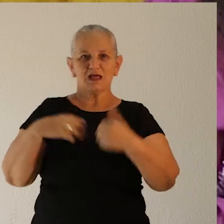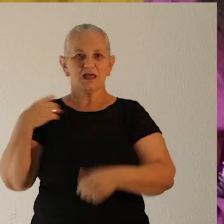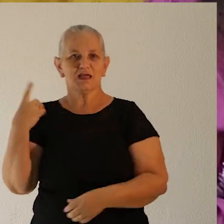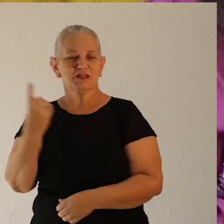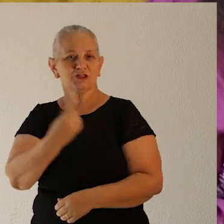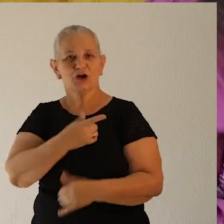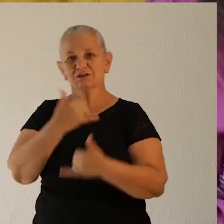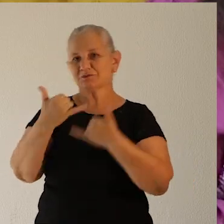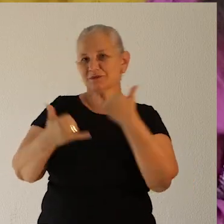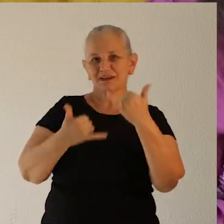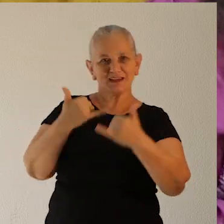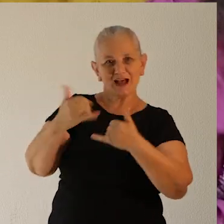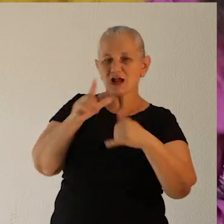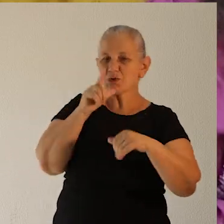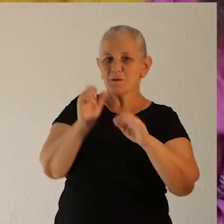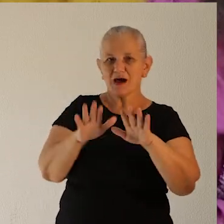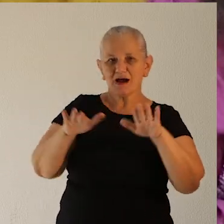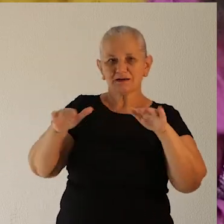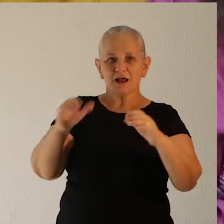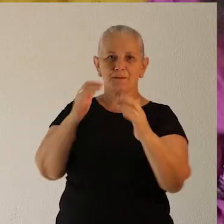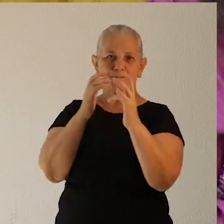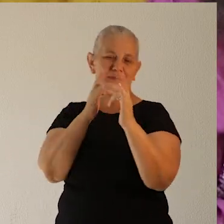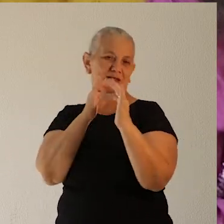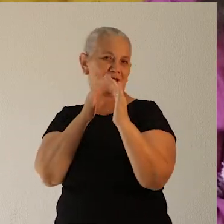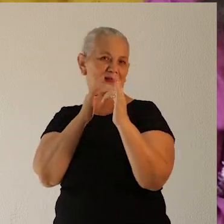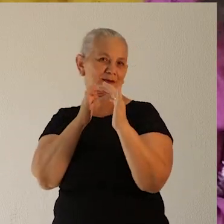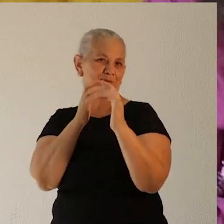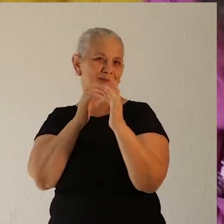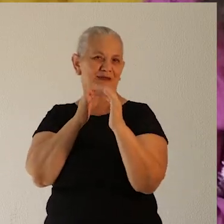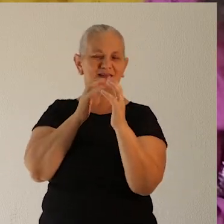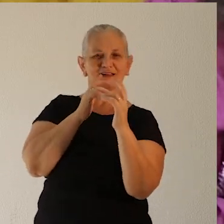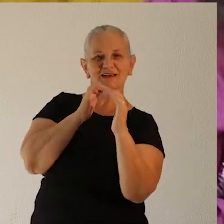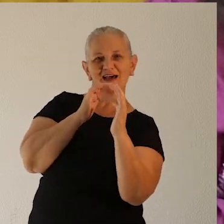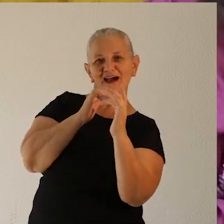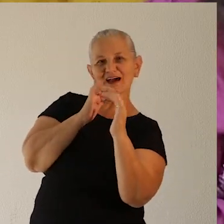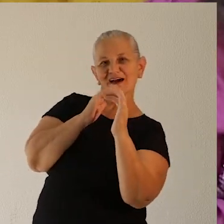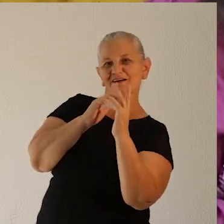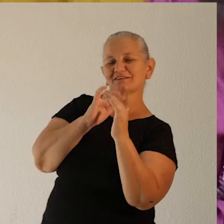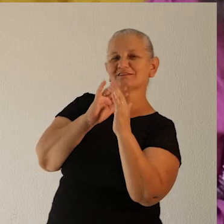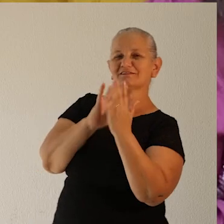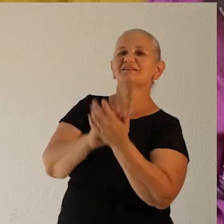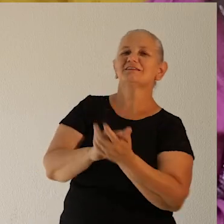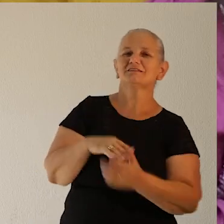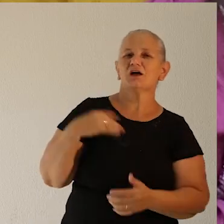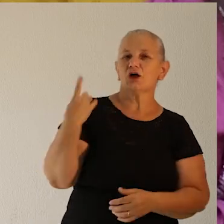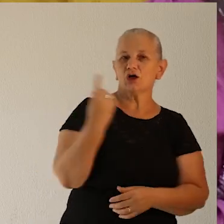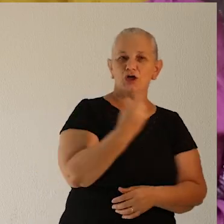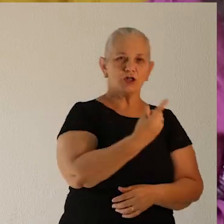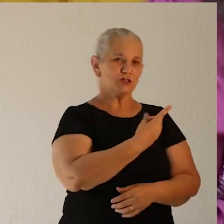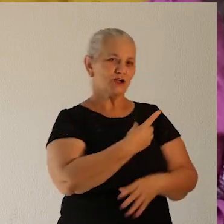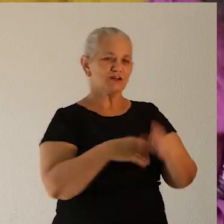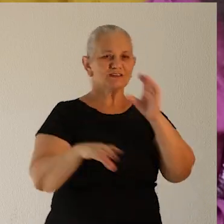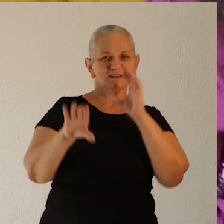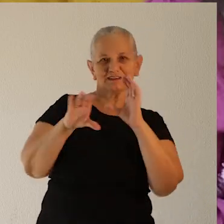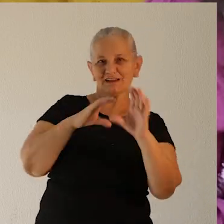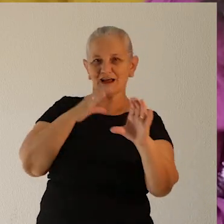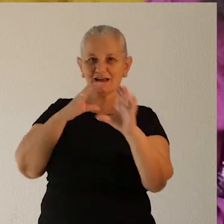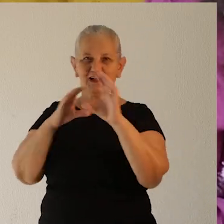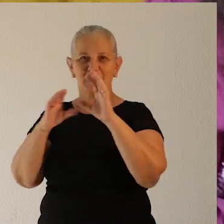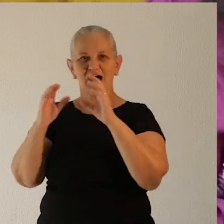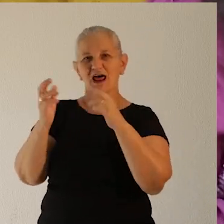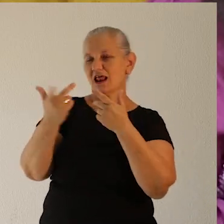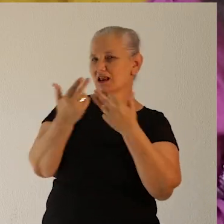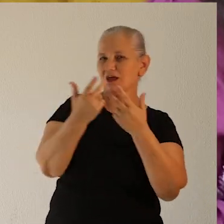no ar, clarineta, clarinete, som claro, evidente, clarão, voar na cauda do